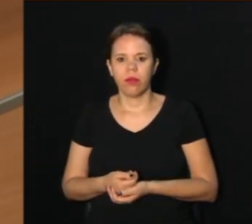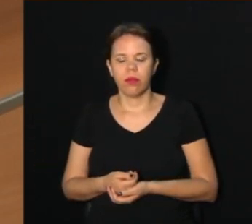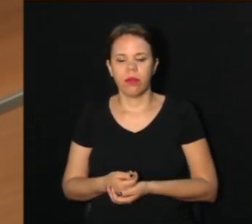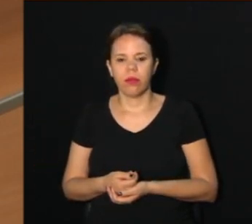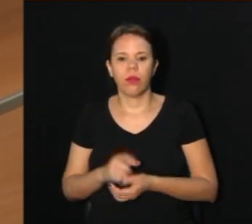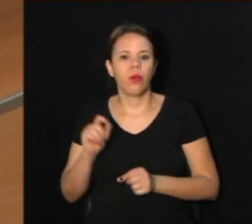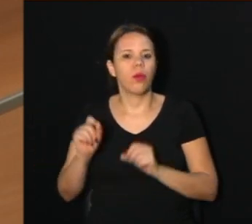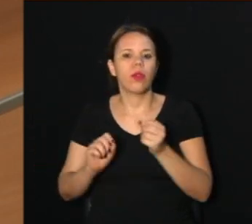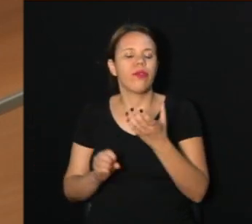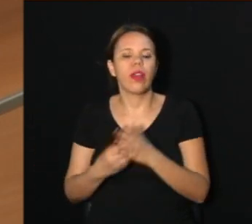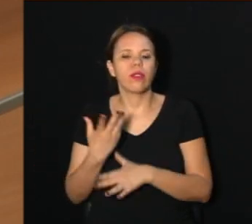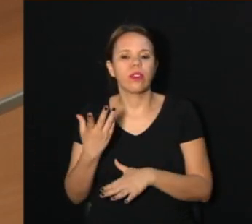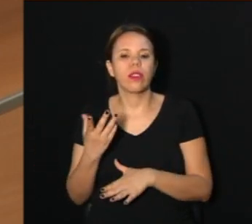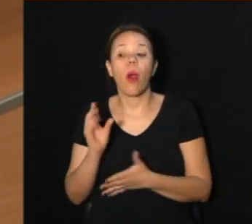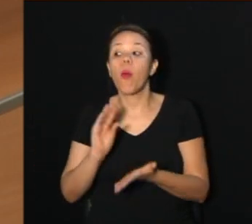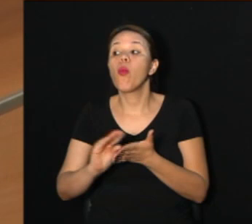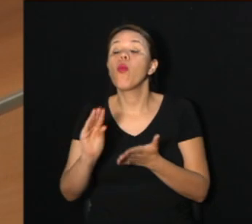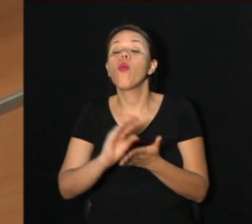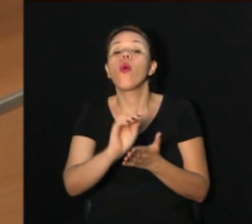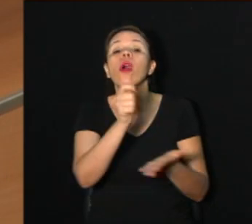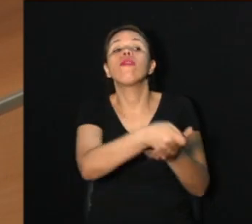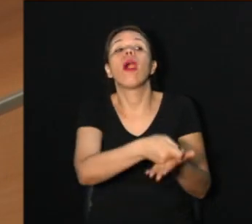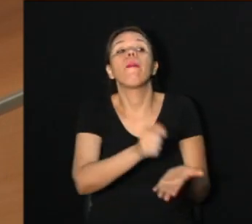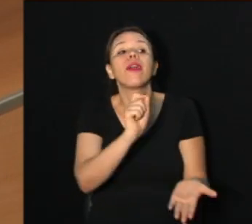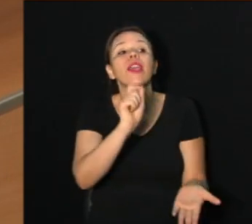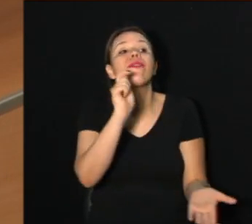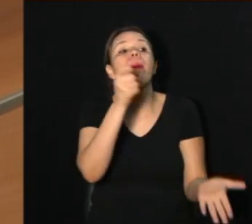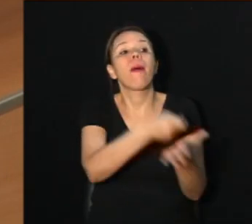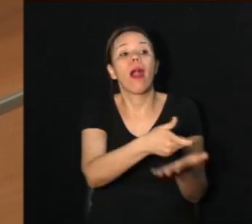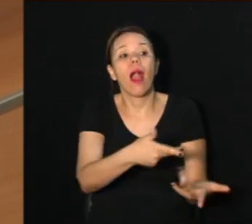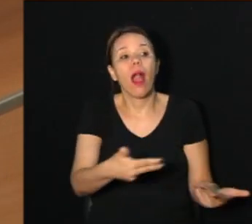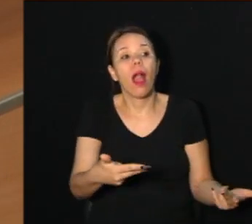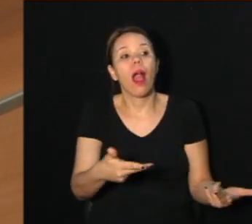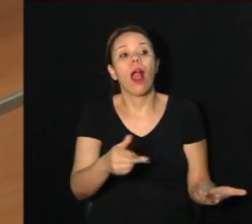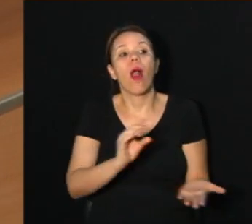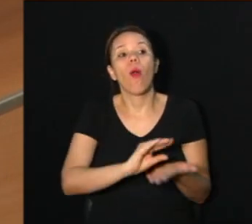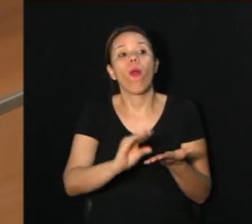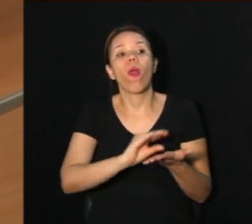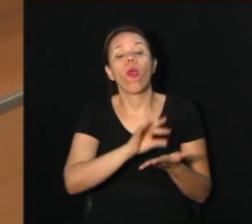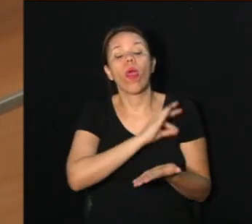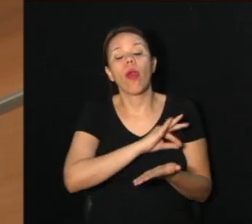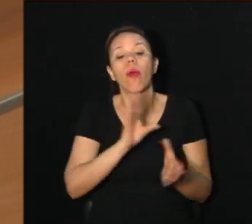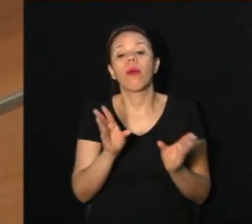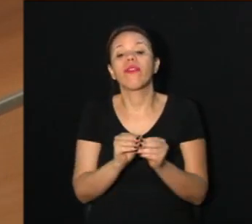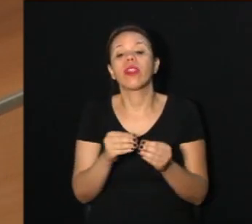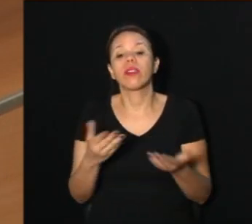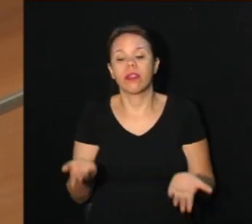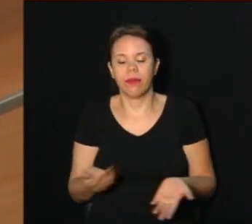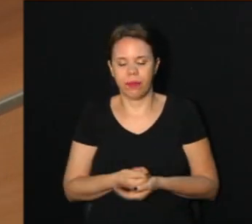Quem que vai custear isso? Quem vai custear? E, para finalizar,